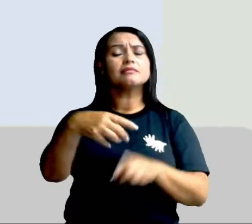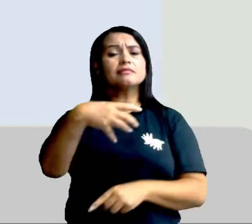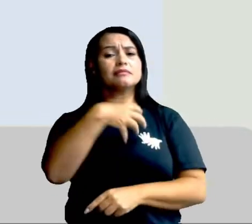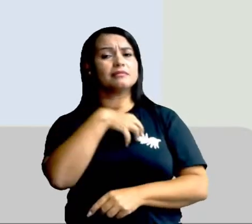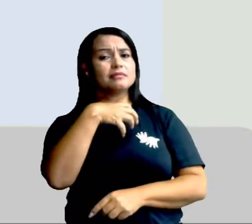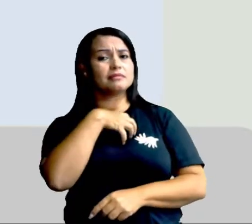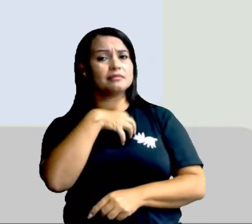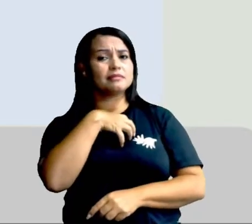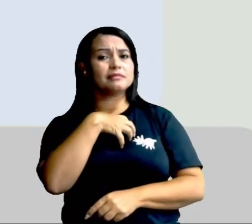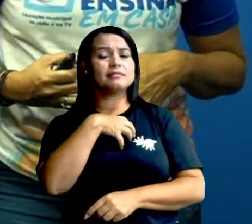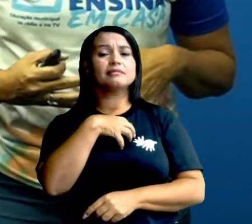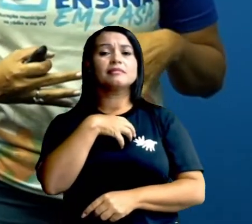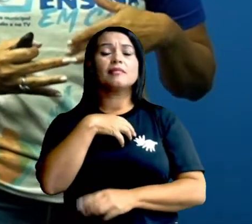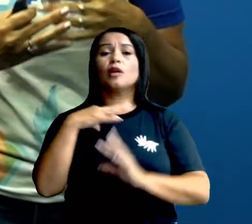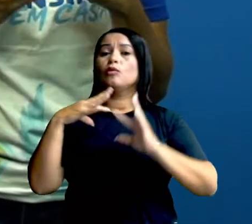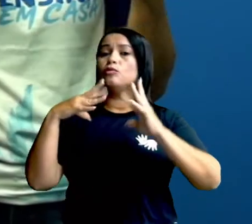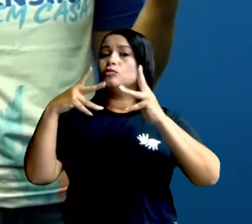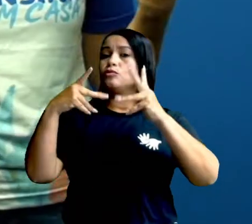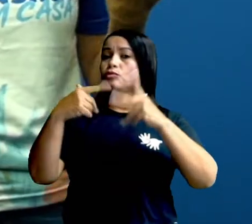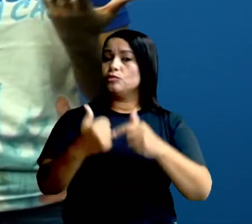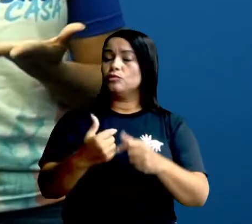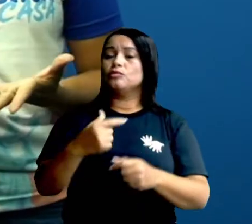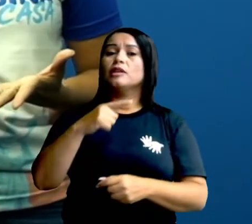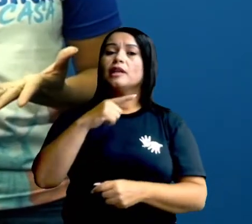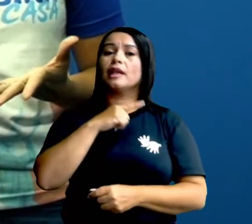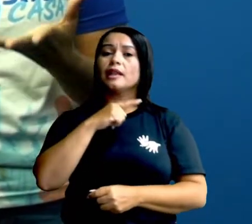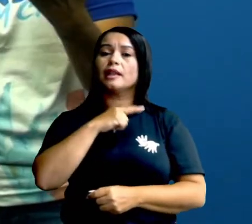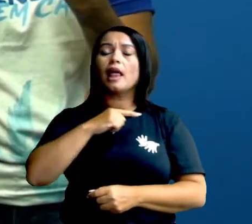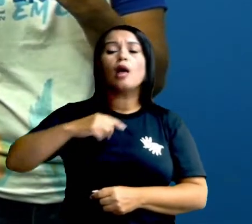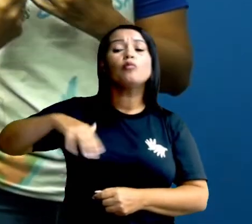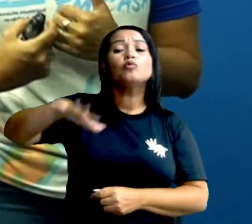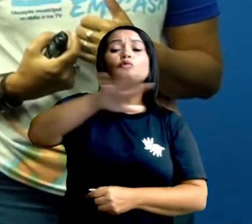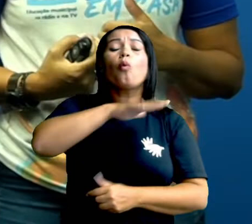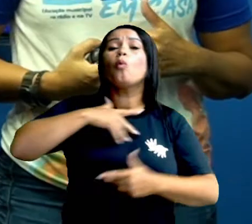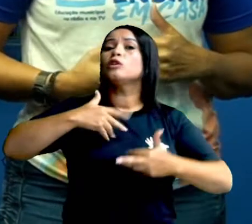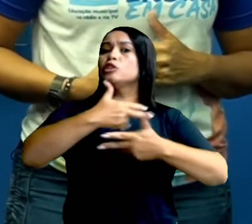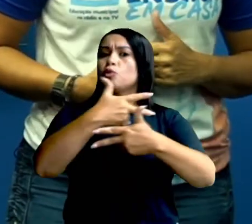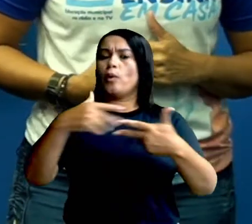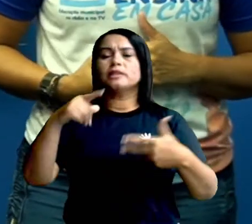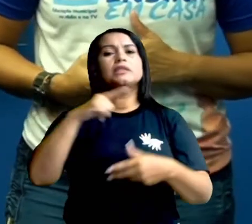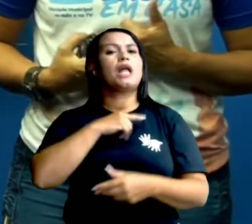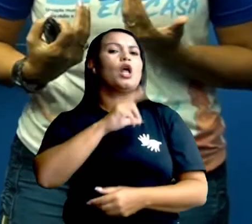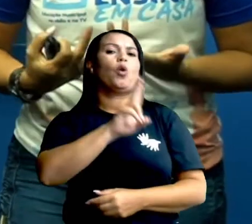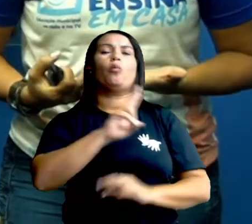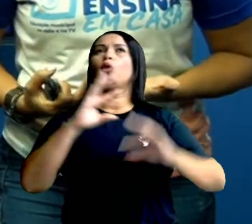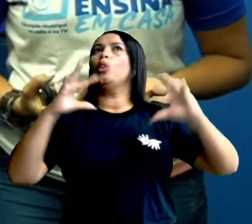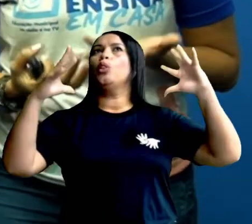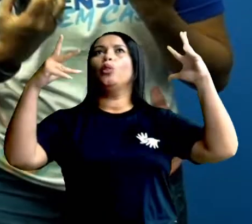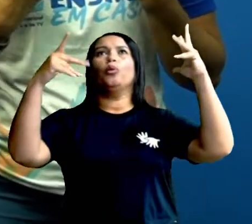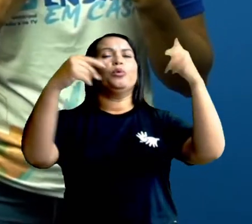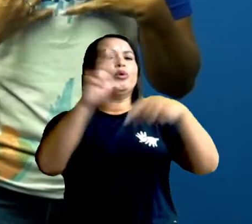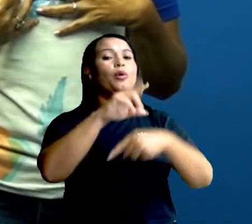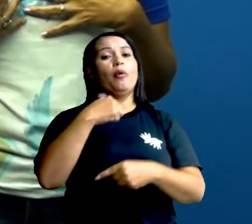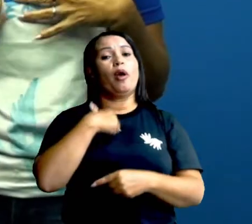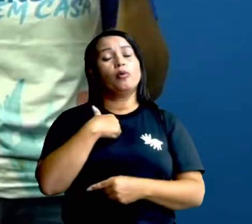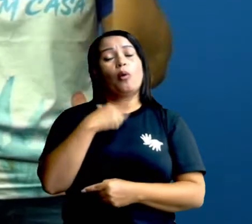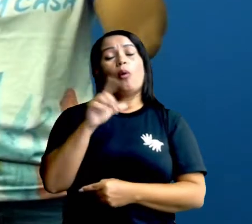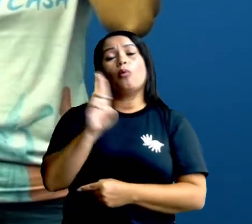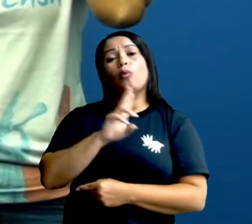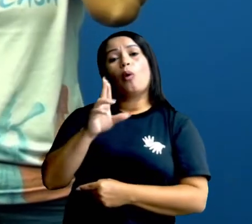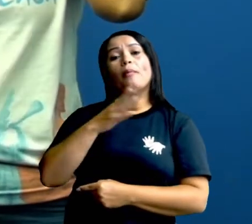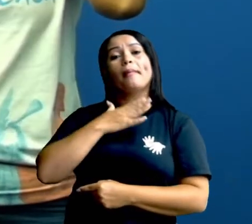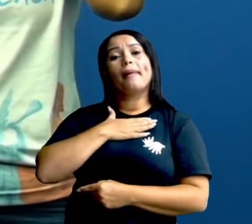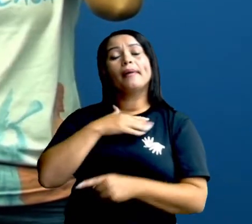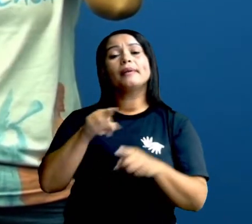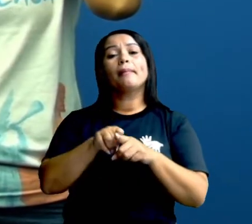os sentimentos. Então, tudo que nos rodeia, todas as coisas têm um nome. Tudo tem um nome. Eu tenho um nome,